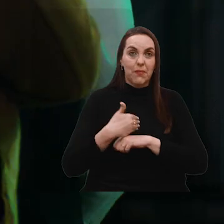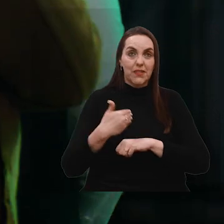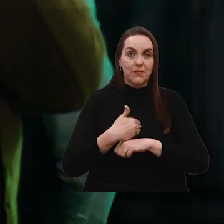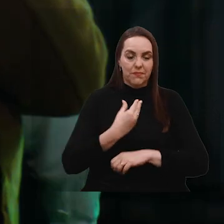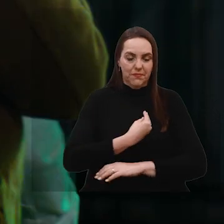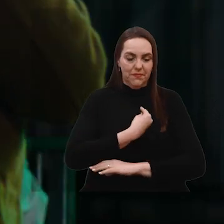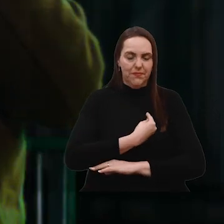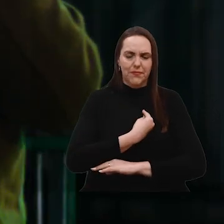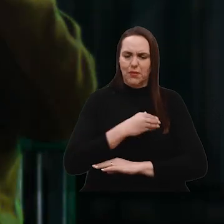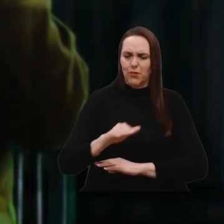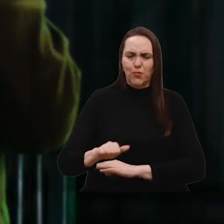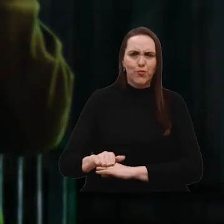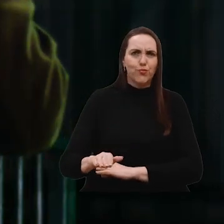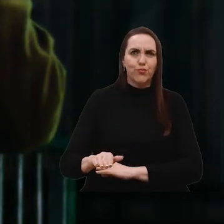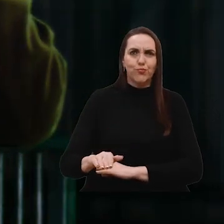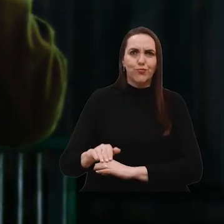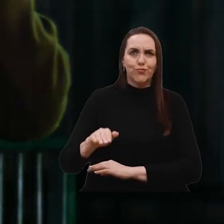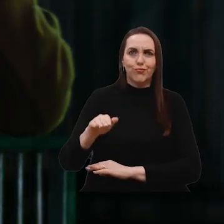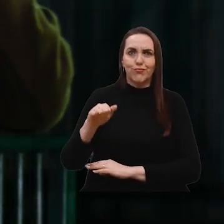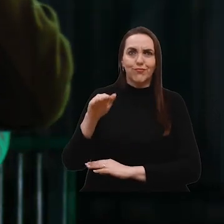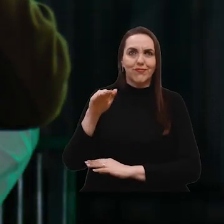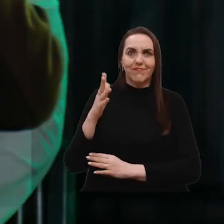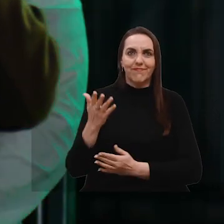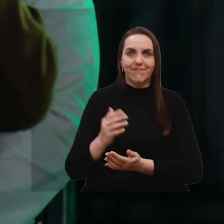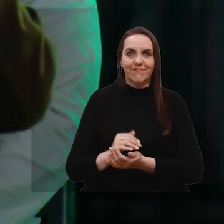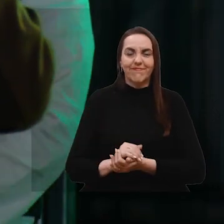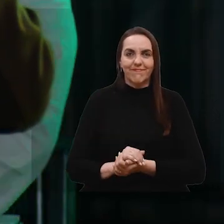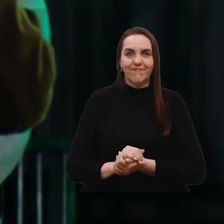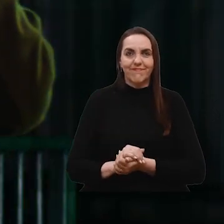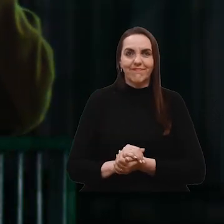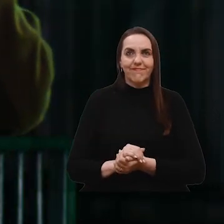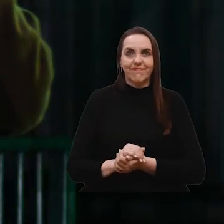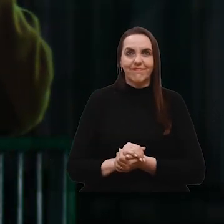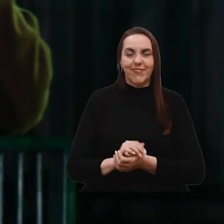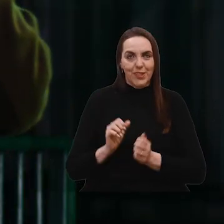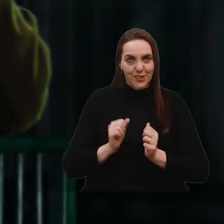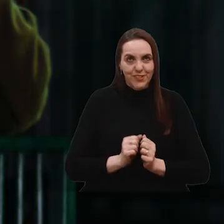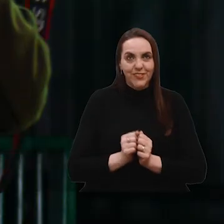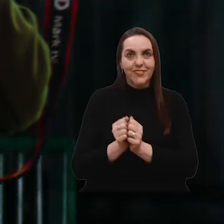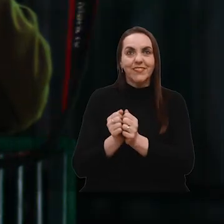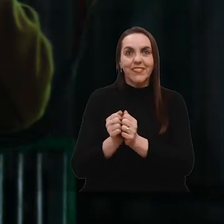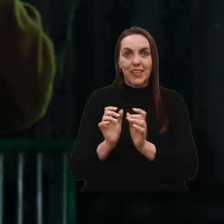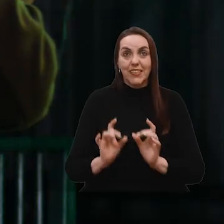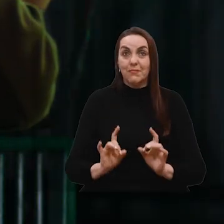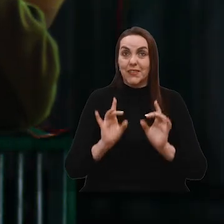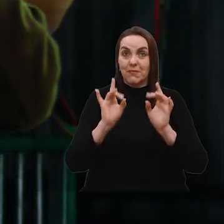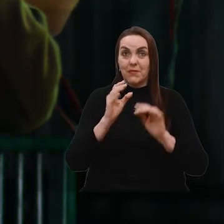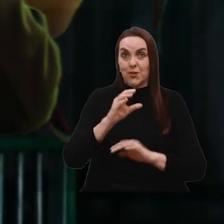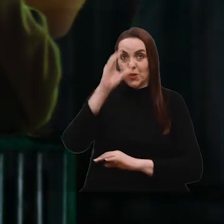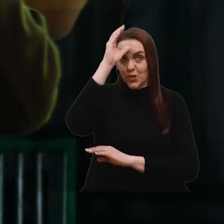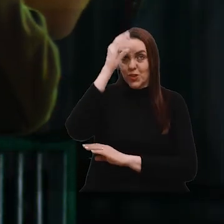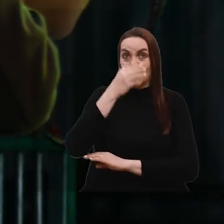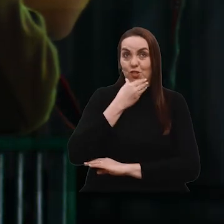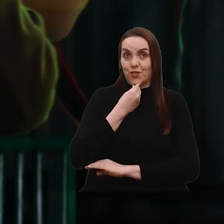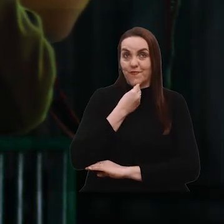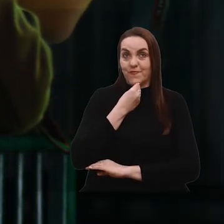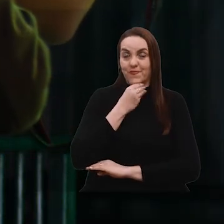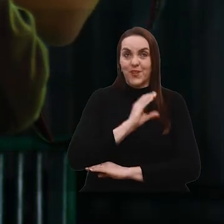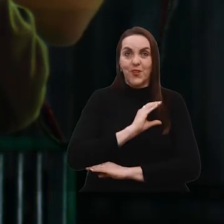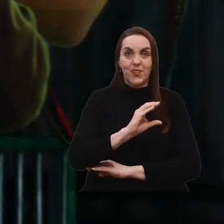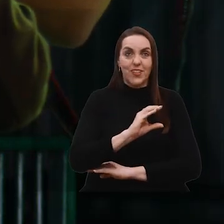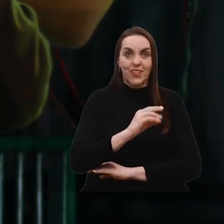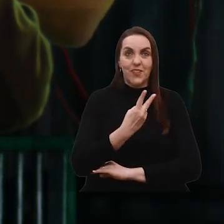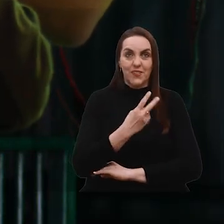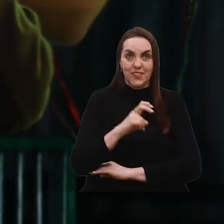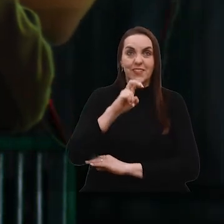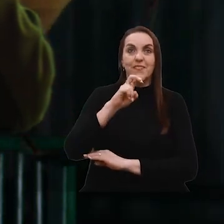O tradicionalismo é parte da minha vida desde muito pequena. Fui levada especialmente pelo meu